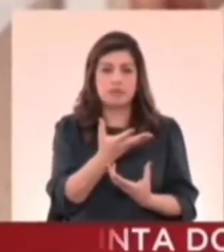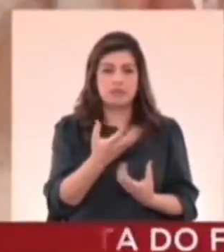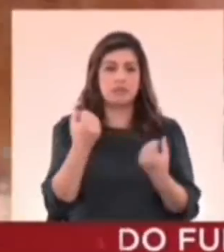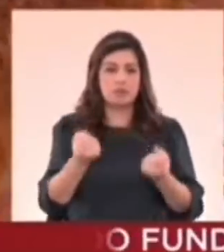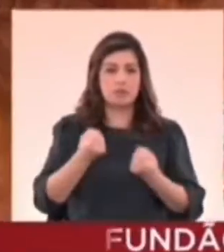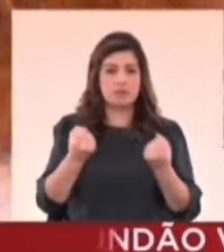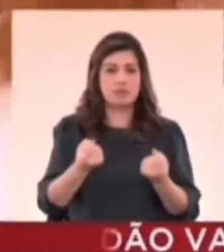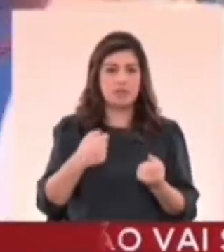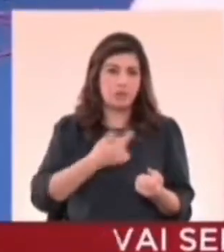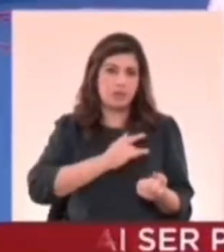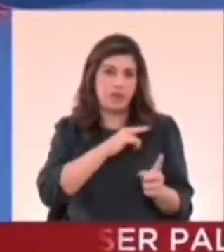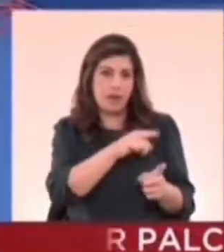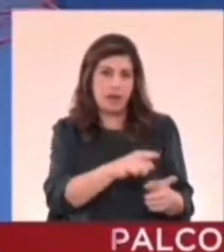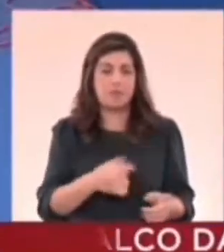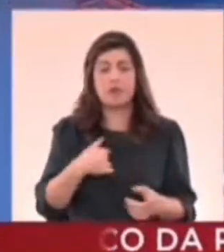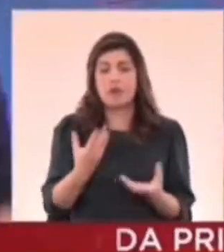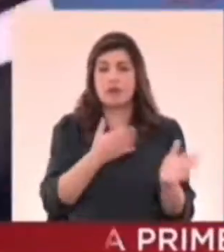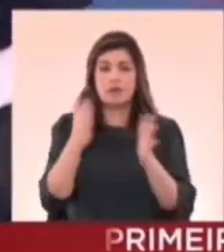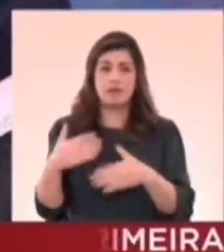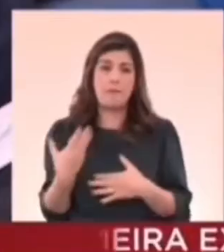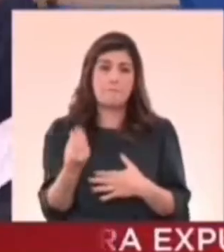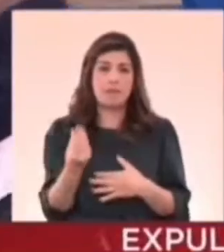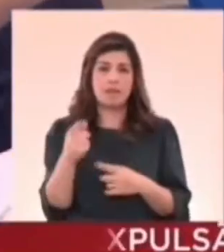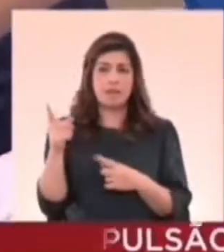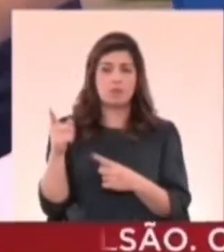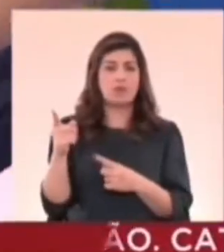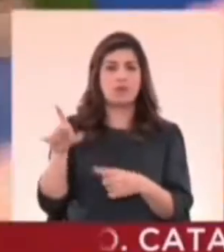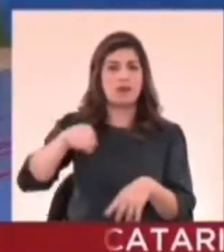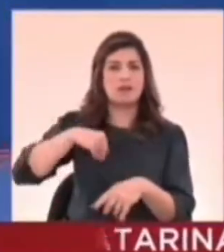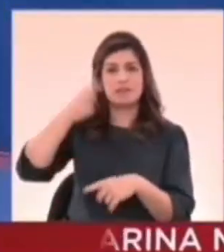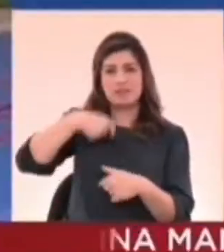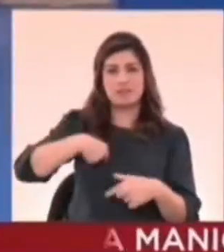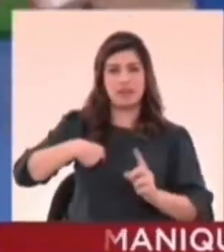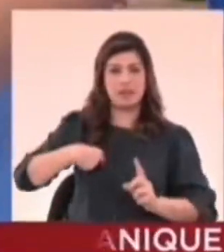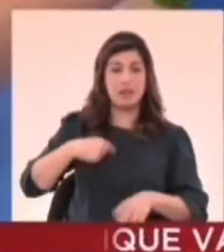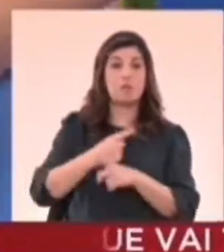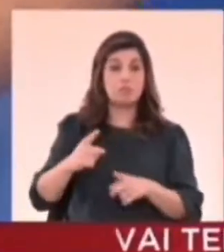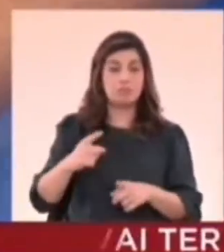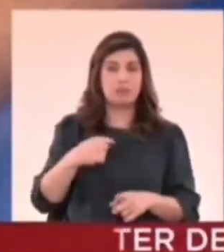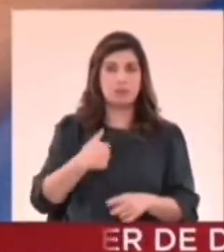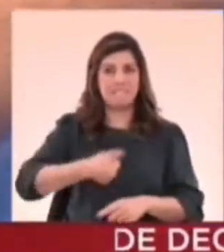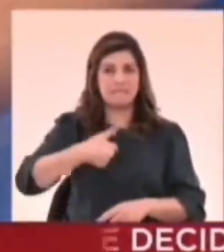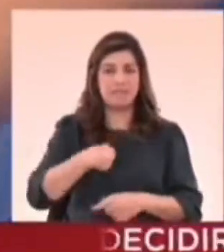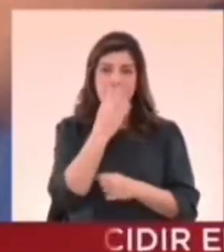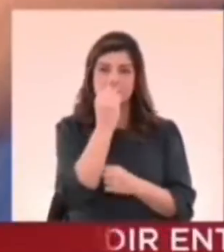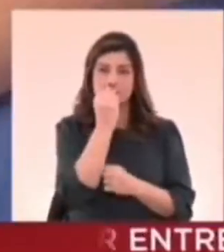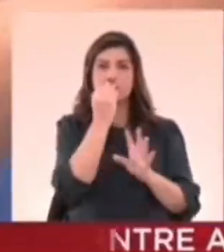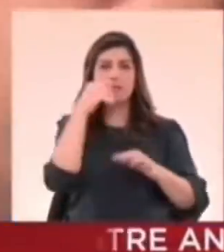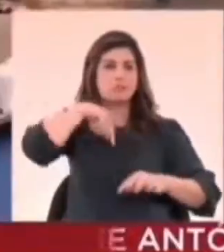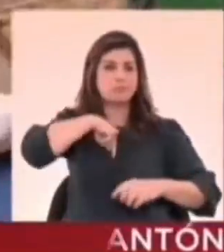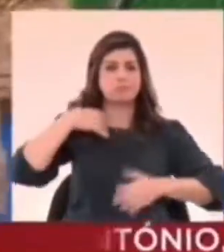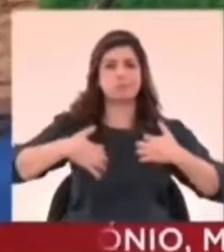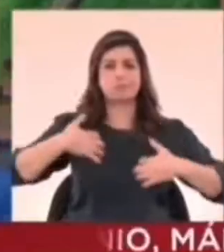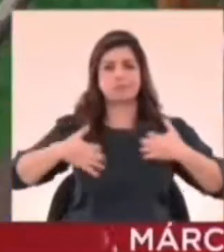eu tenho medo que não me sempre por isso é que eu vivo tão calado em desespero